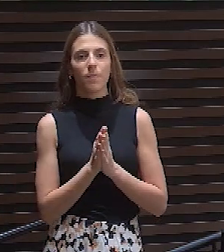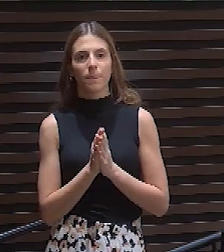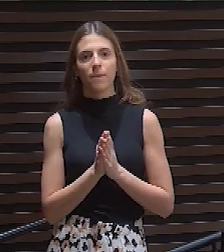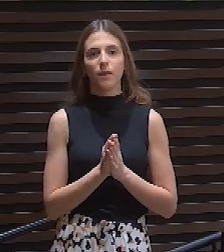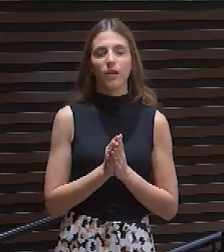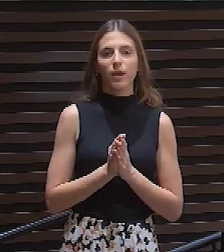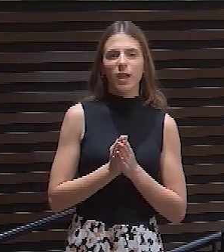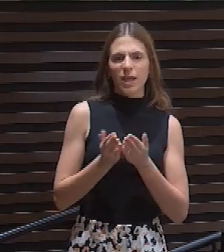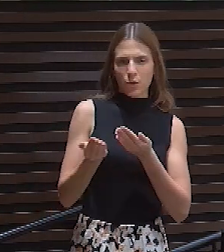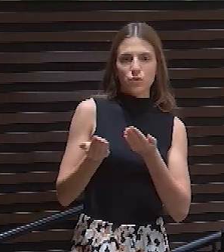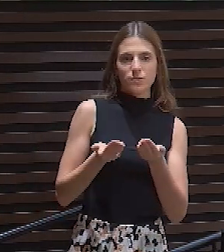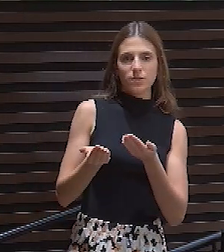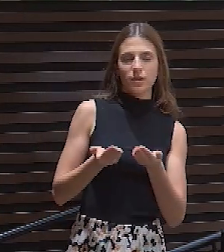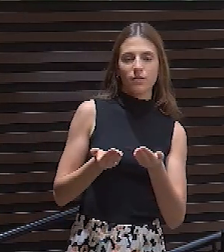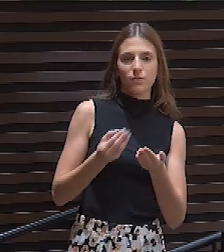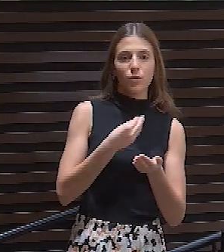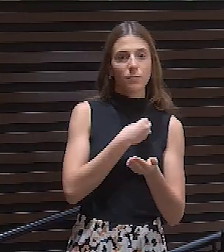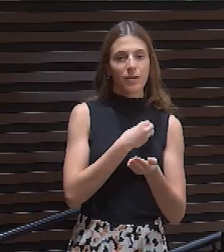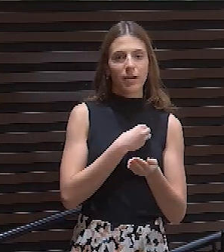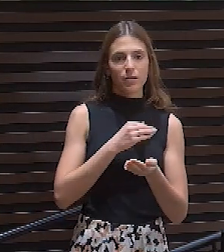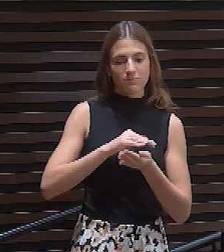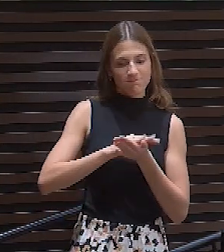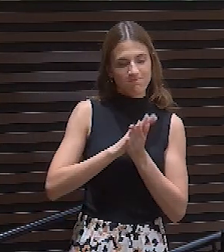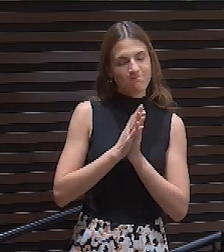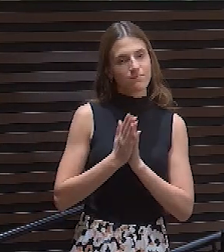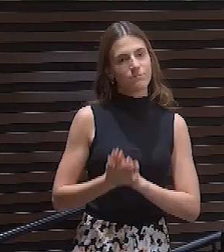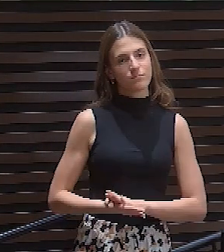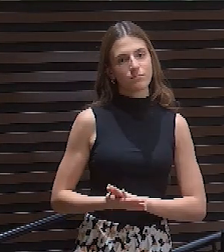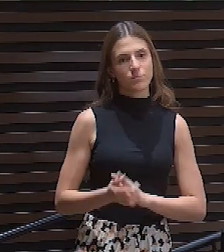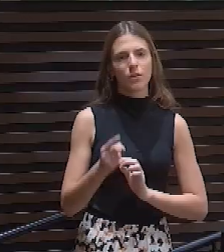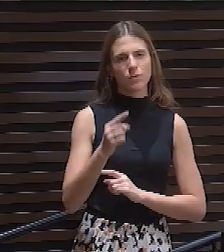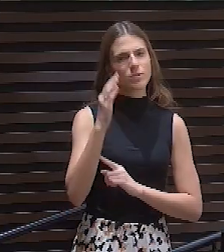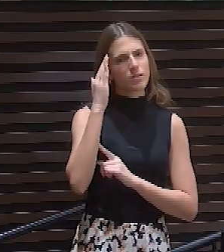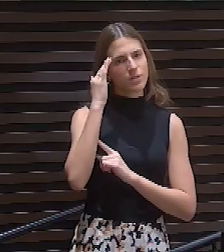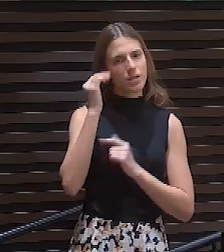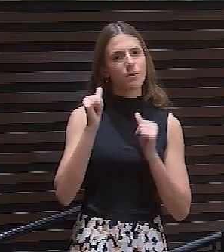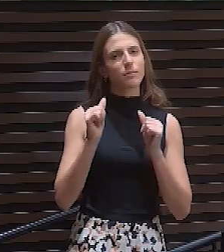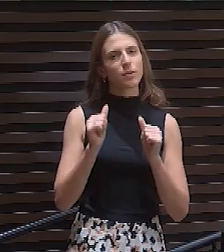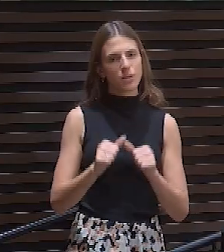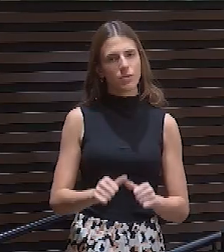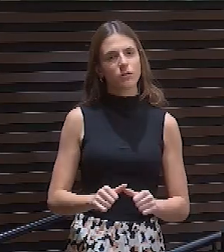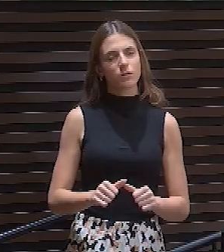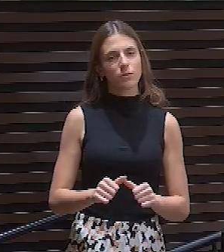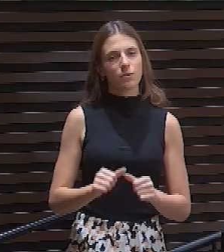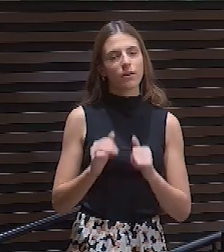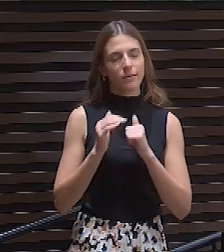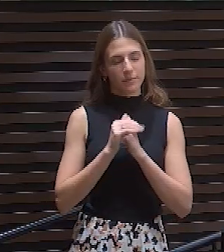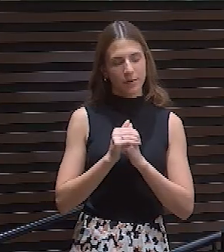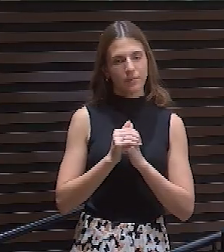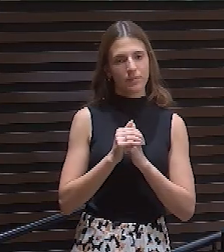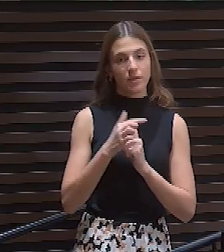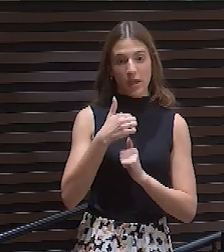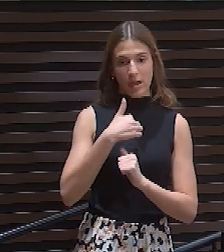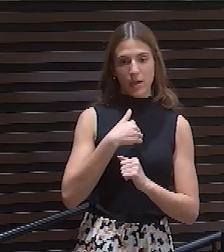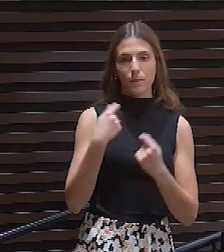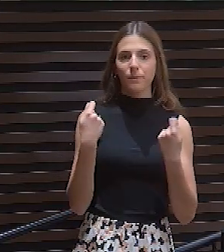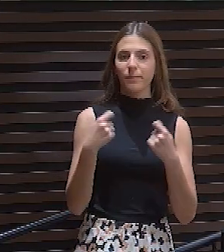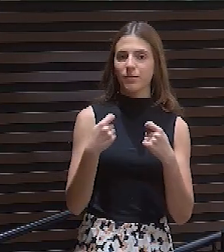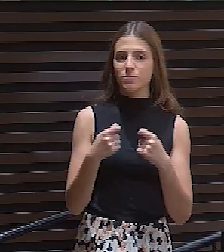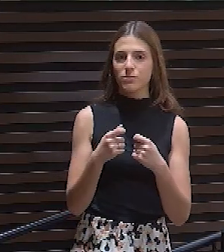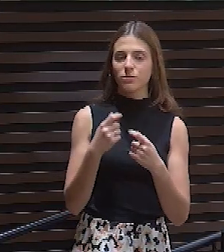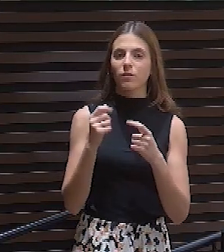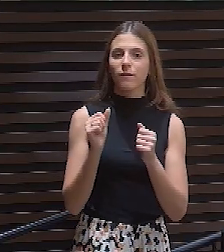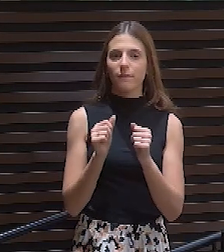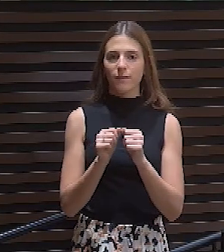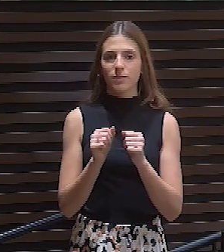eliminado. Você tem consciência disso? Eu tenho que fazer isso aqui como pastor, porque